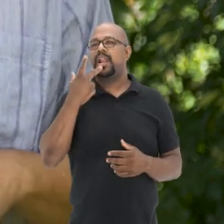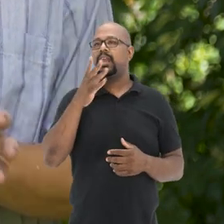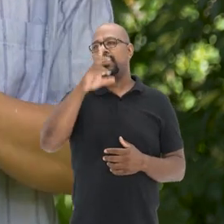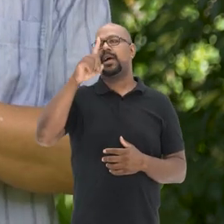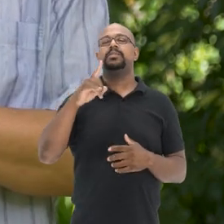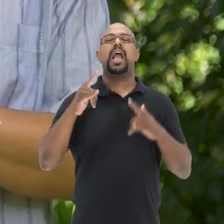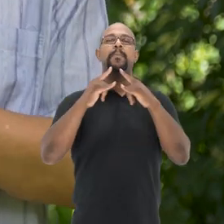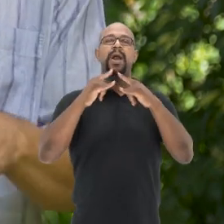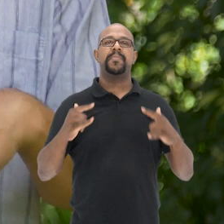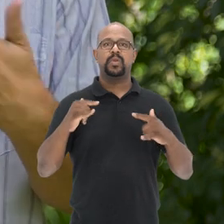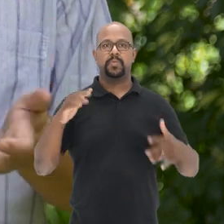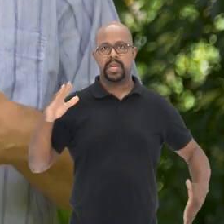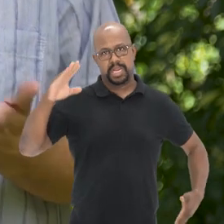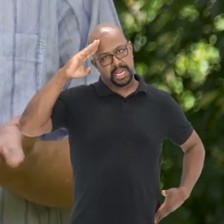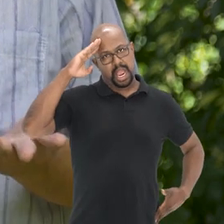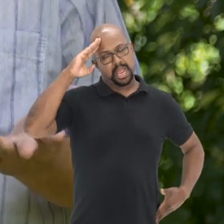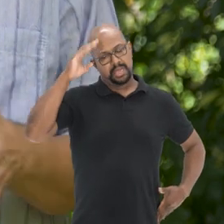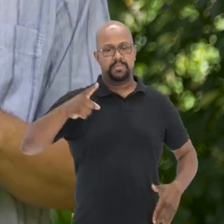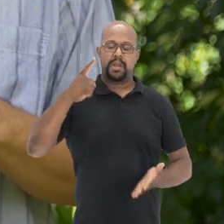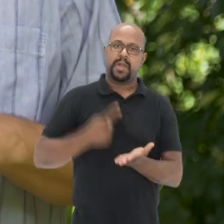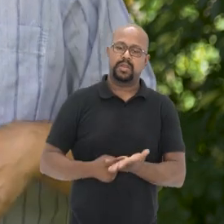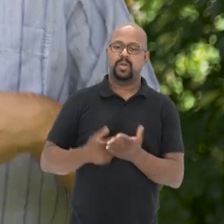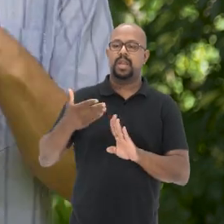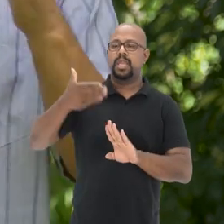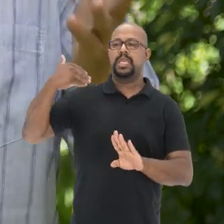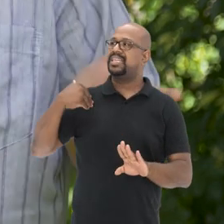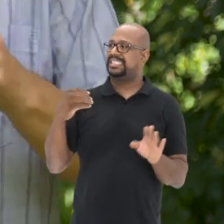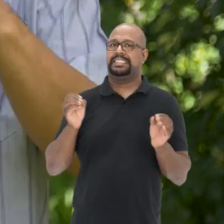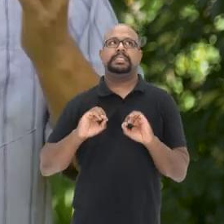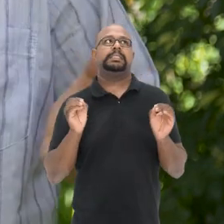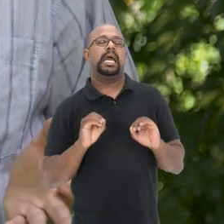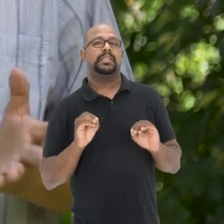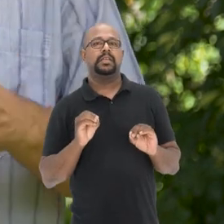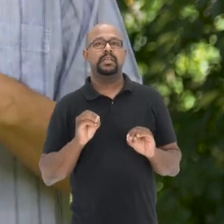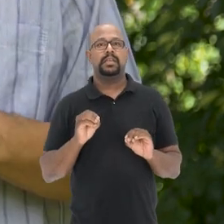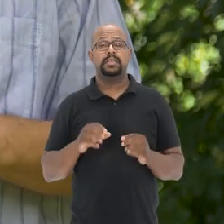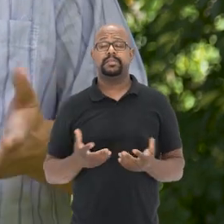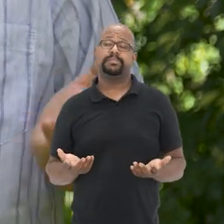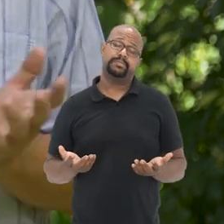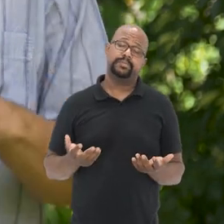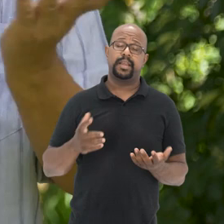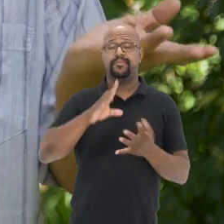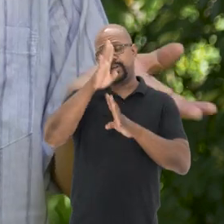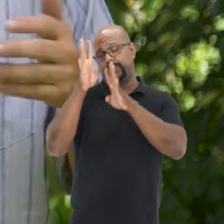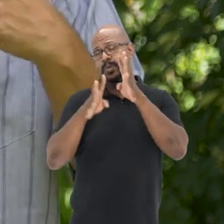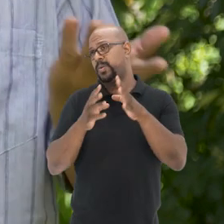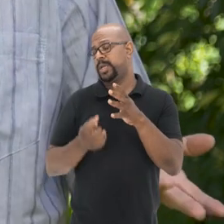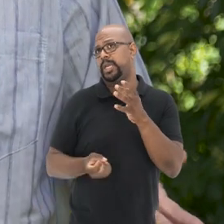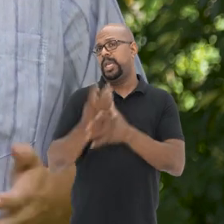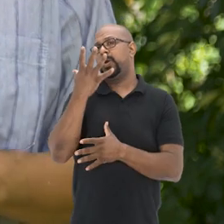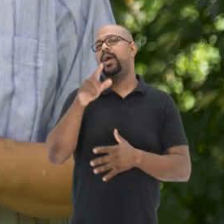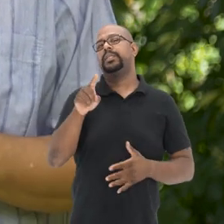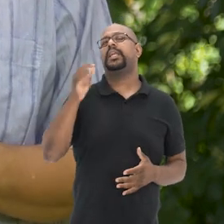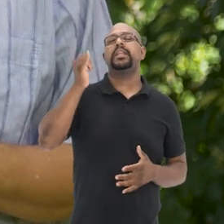dizer que surgiu do acampamento militar da comissão demarcadora, e antes disso não existia nada por aqui, inventou,